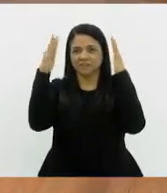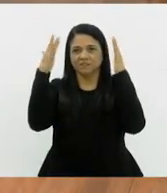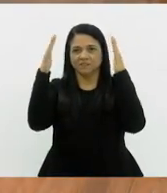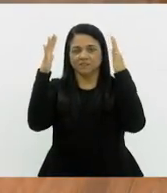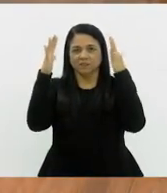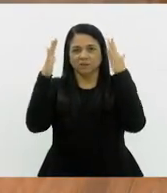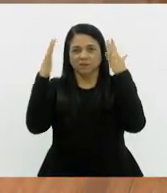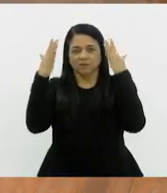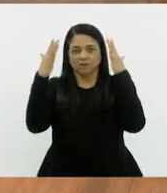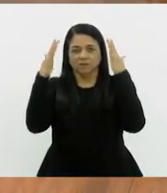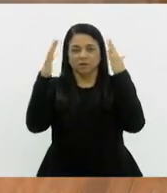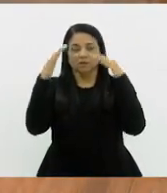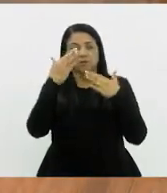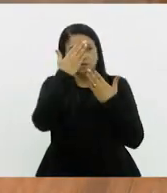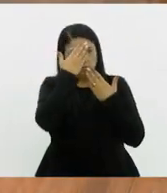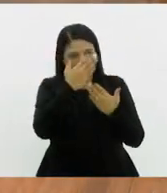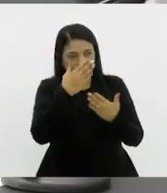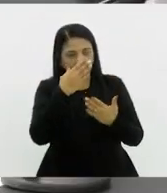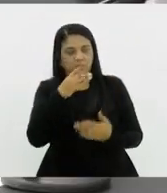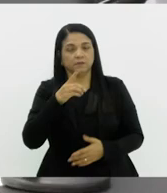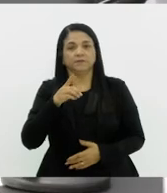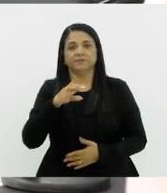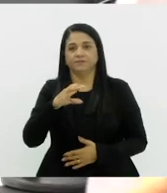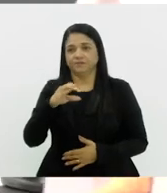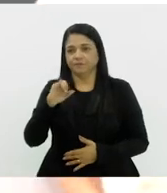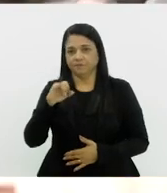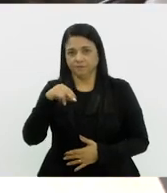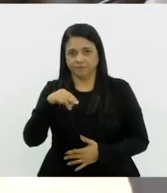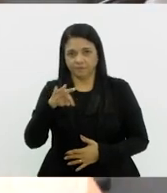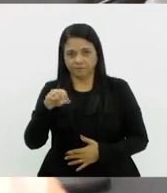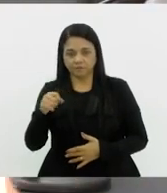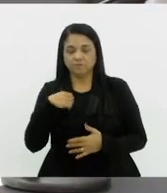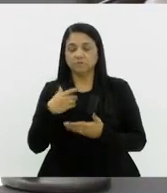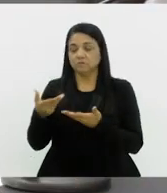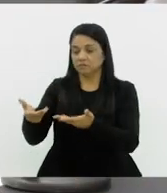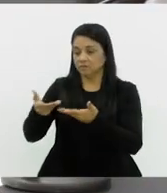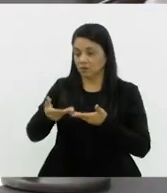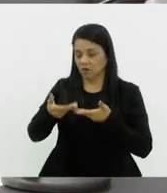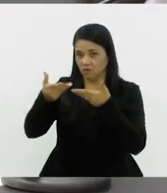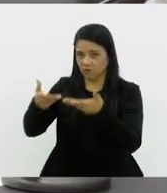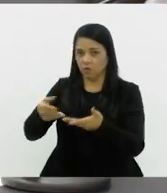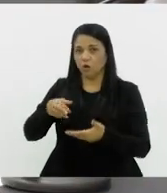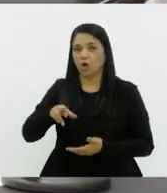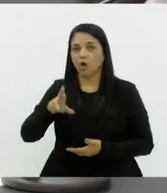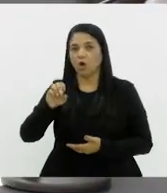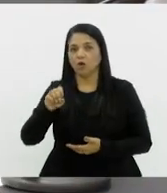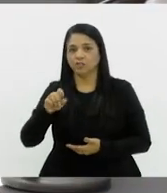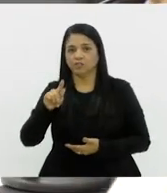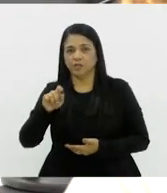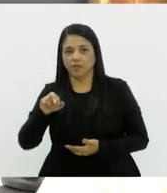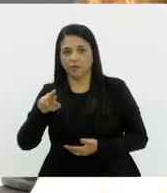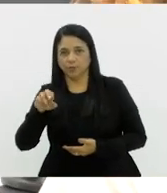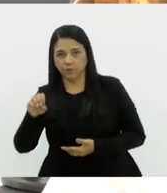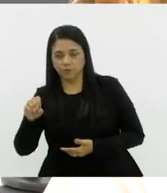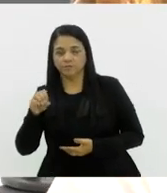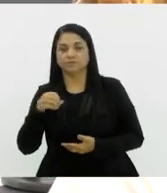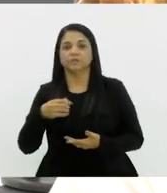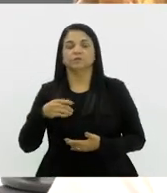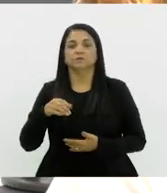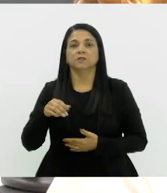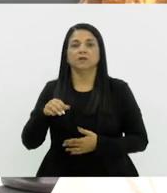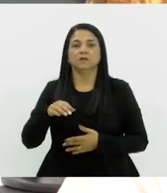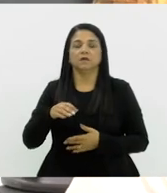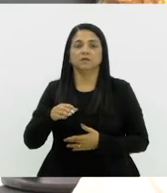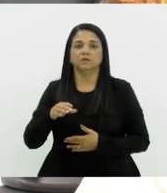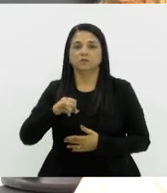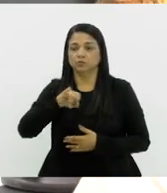Muito obrigado, senhora Cíntia. Convido, então, agora o senhor Rogério Zuen, da Associação do Alto Juá, por 5 minutos.